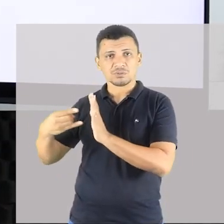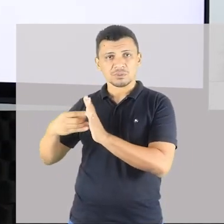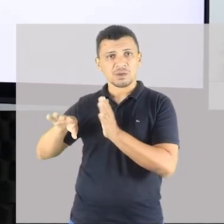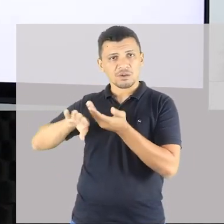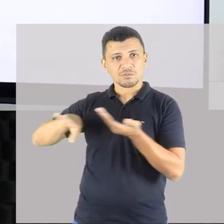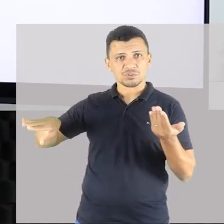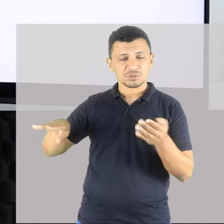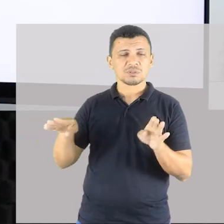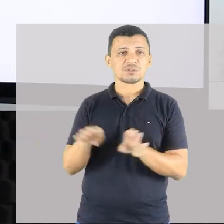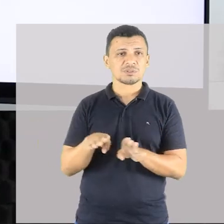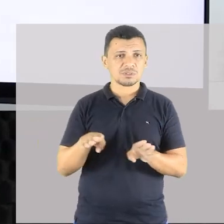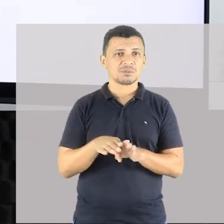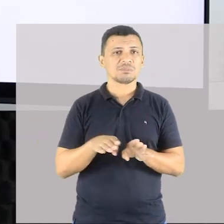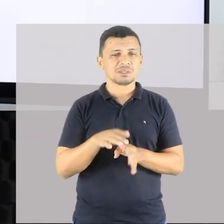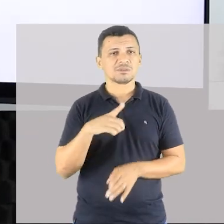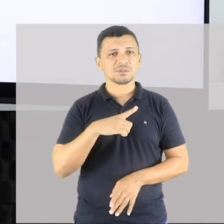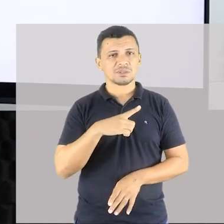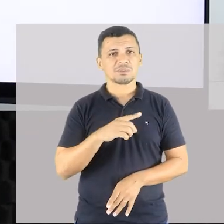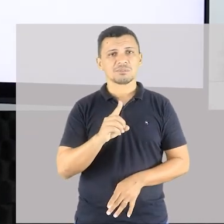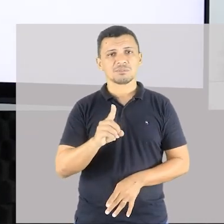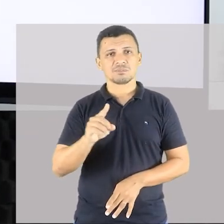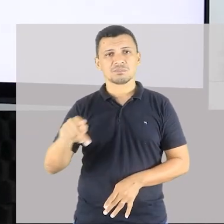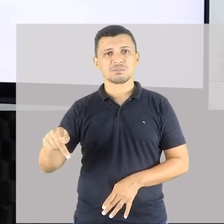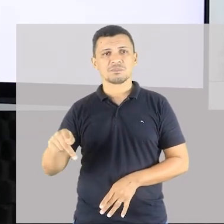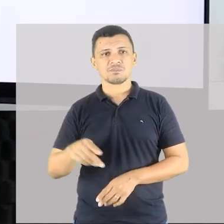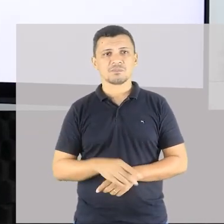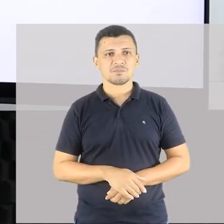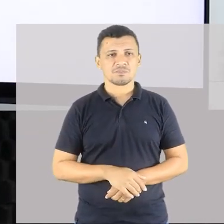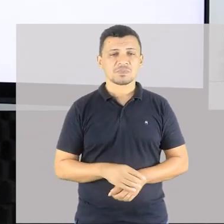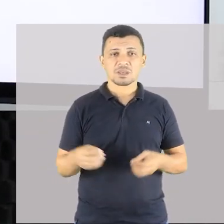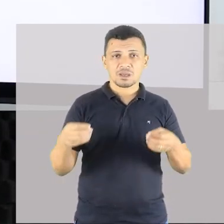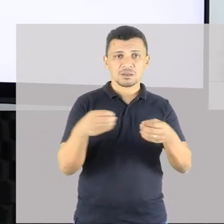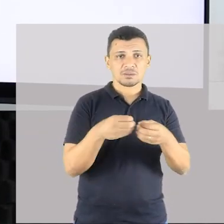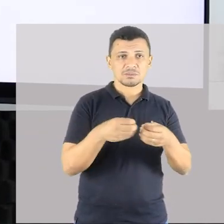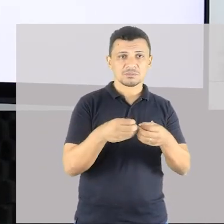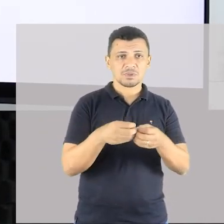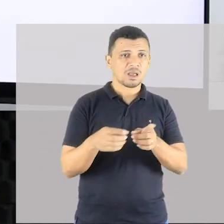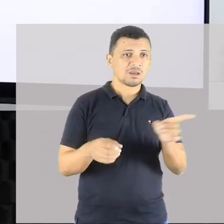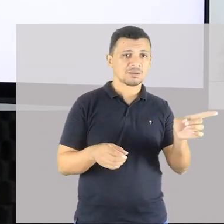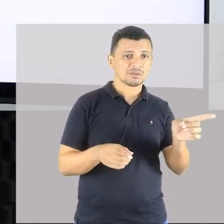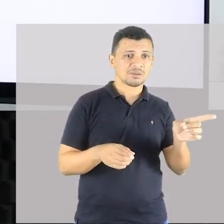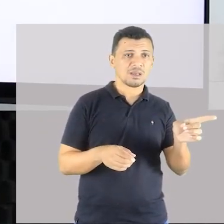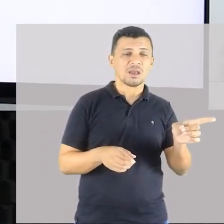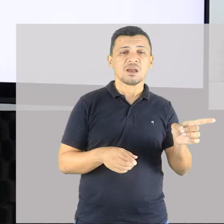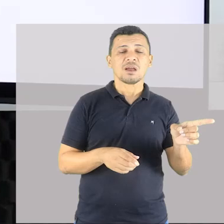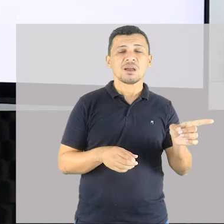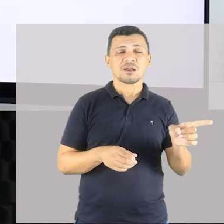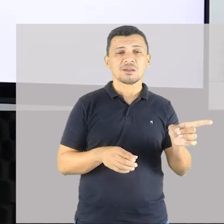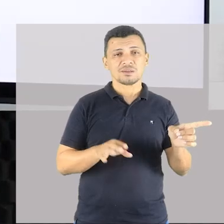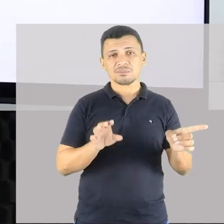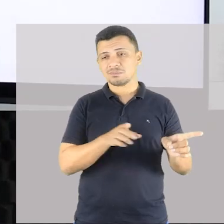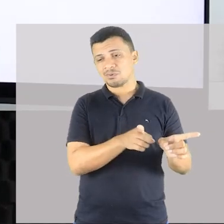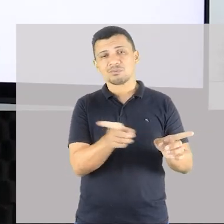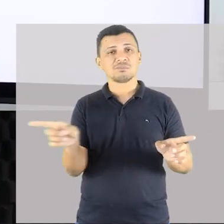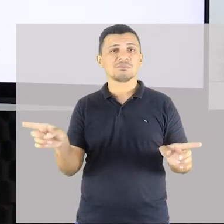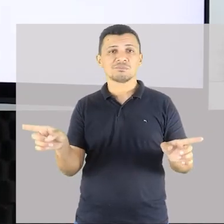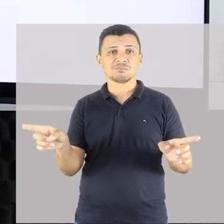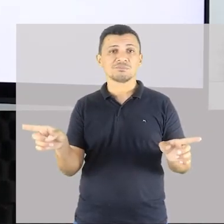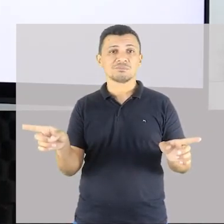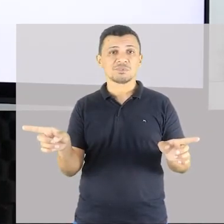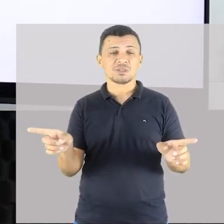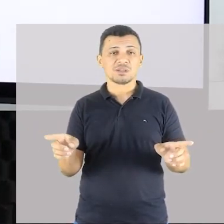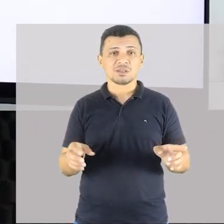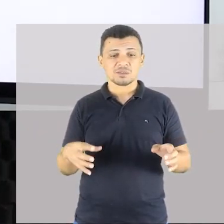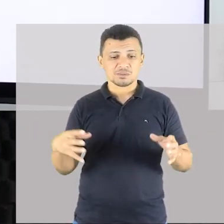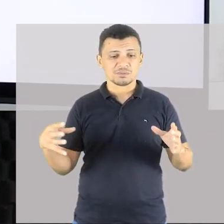também. Então, ó, aproxima o ímã, corrente elétrica para um lado, afasta o ímã, corrente elétrica para o outro. Então, se eu aproximar o